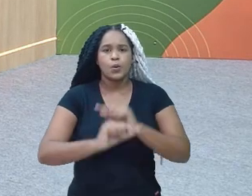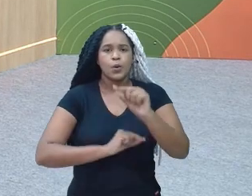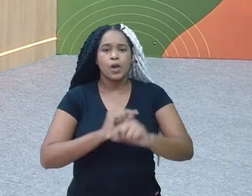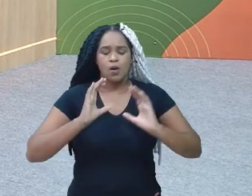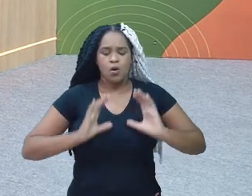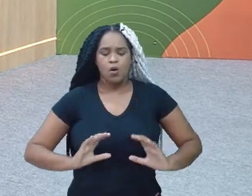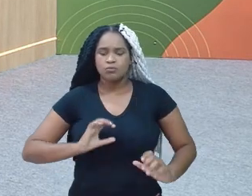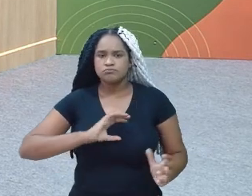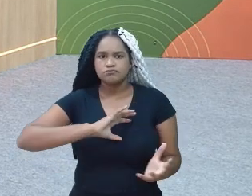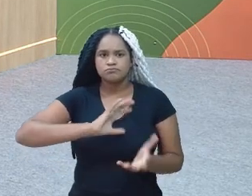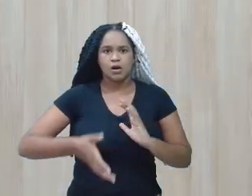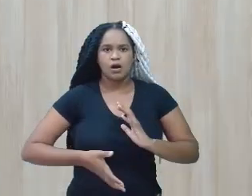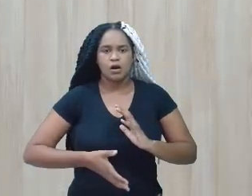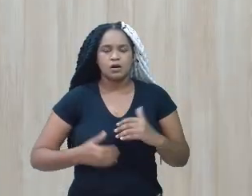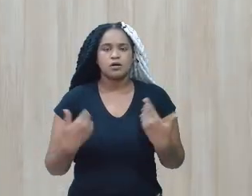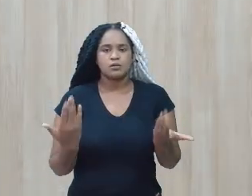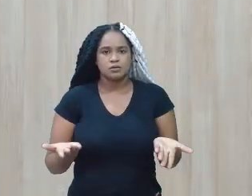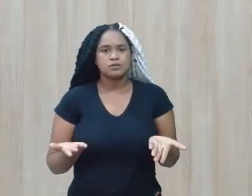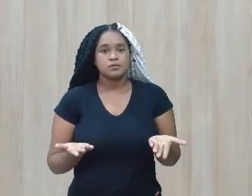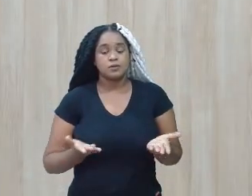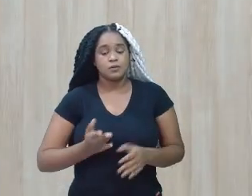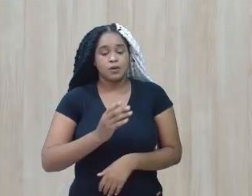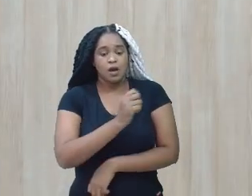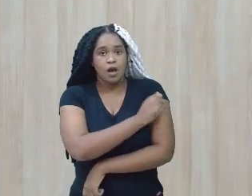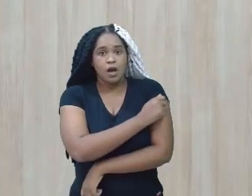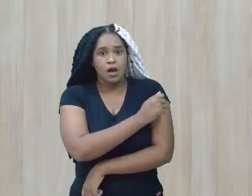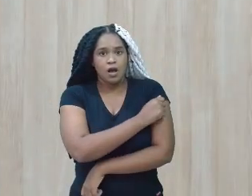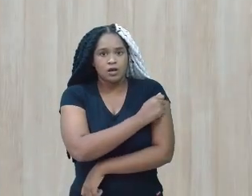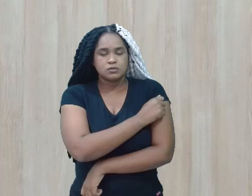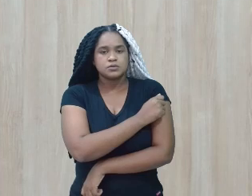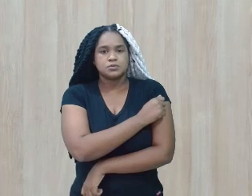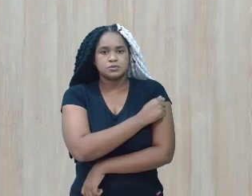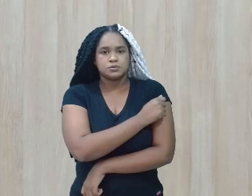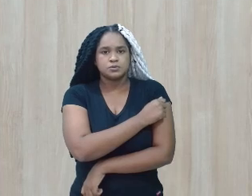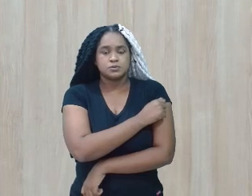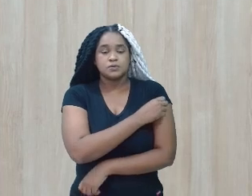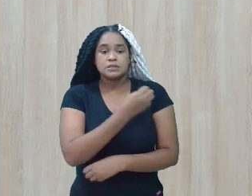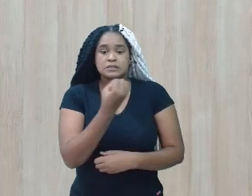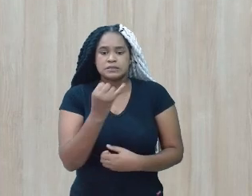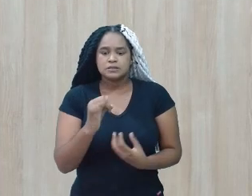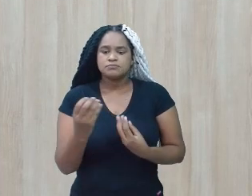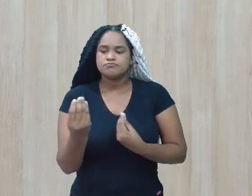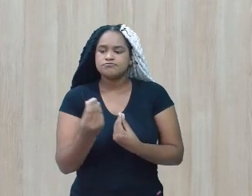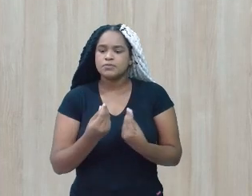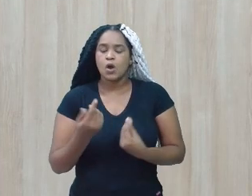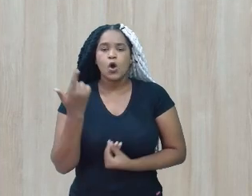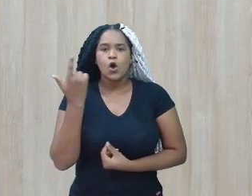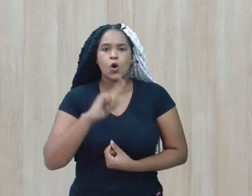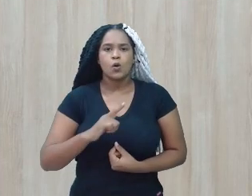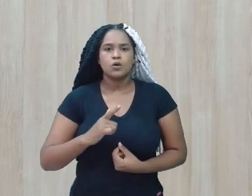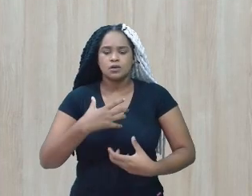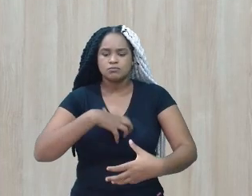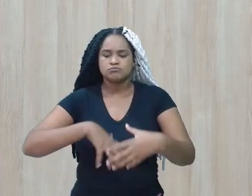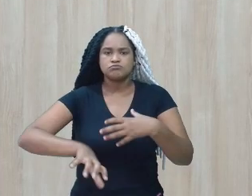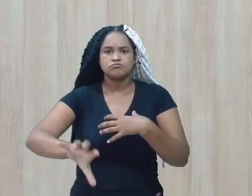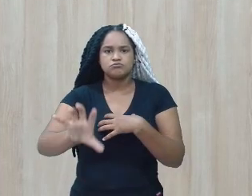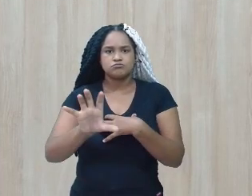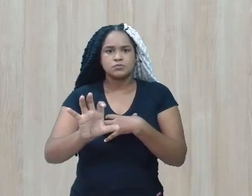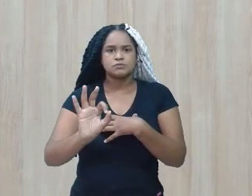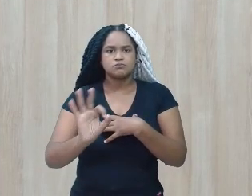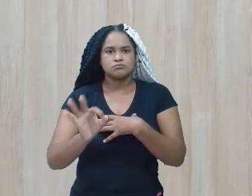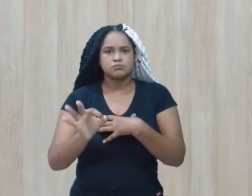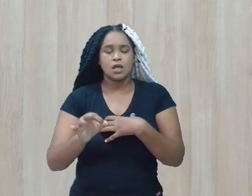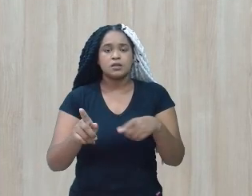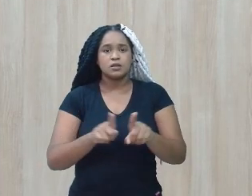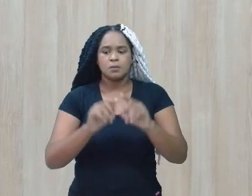comportamentos. Então, os estudantes, eles sensíveis, eles têm mais empatia, ele tem mais um